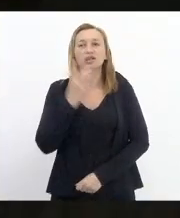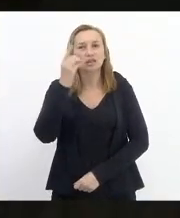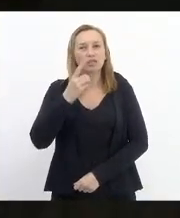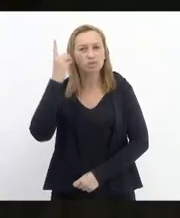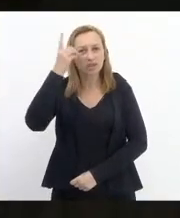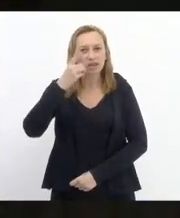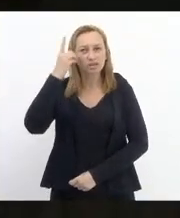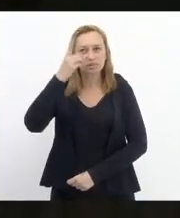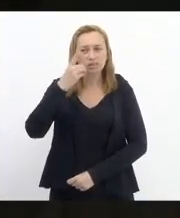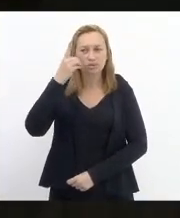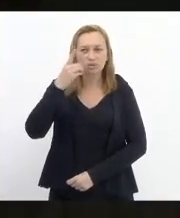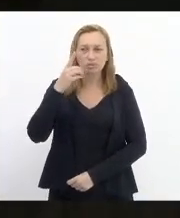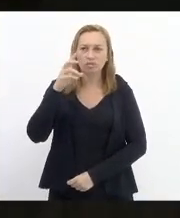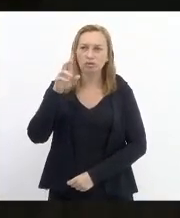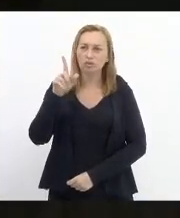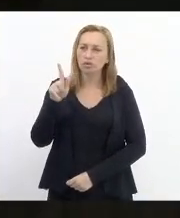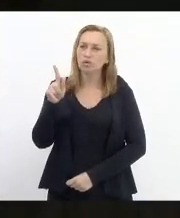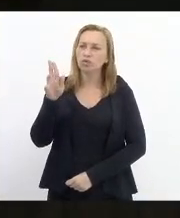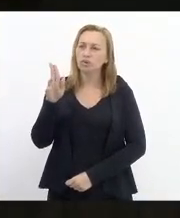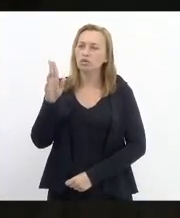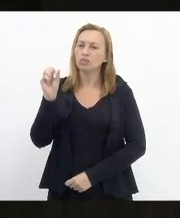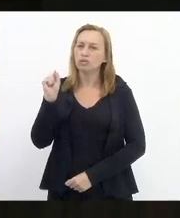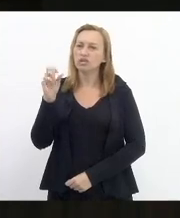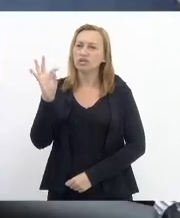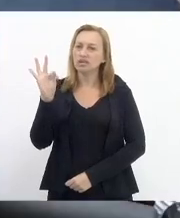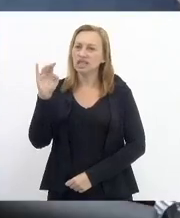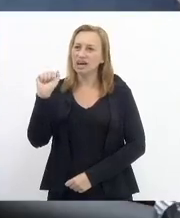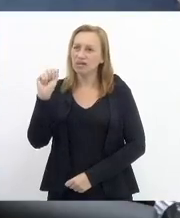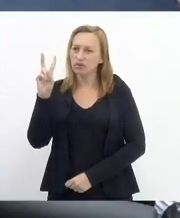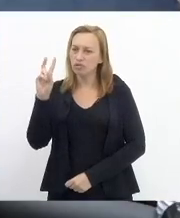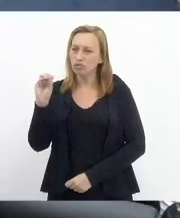Deputado Gustavo Schmidt.